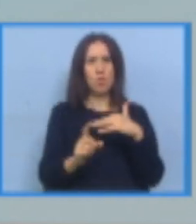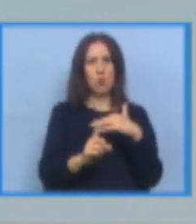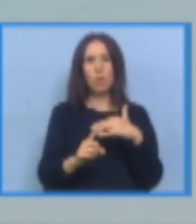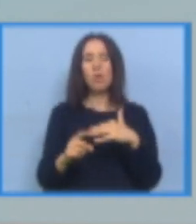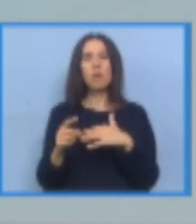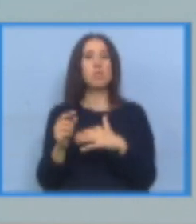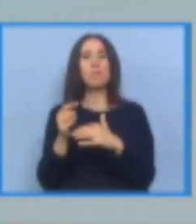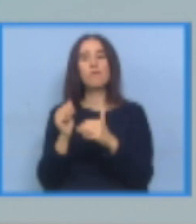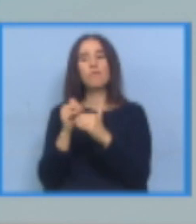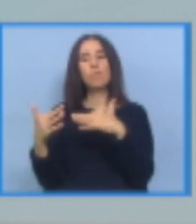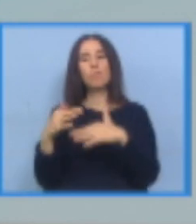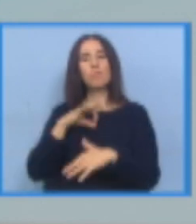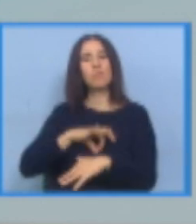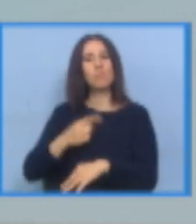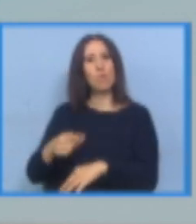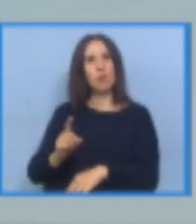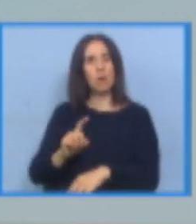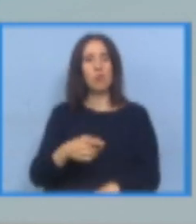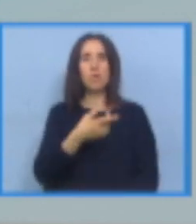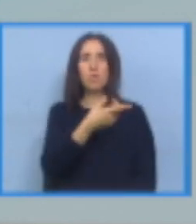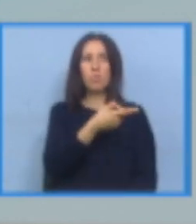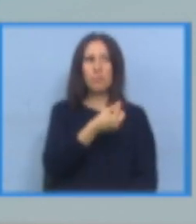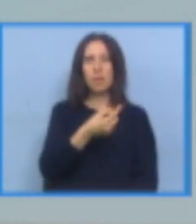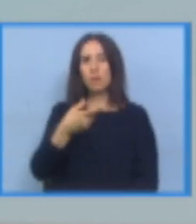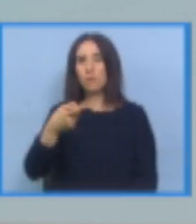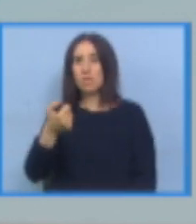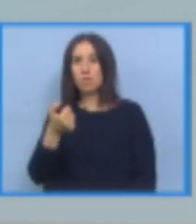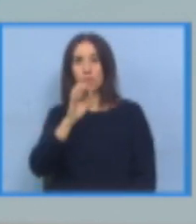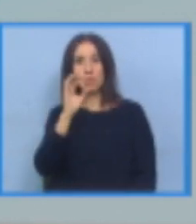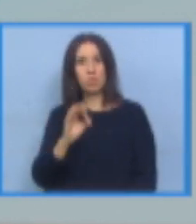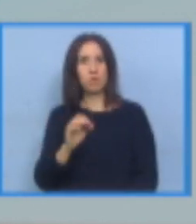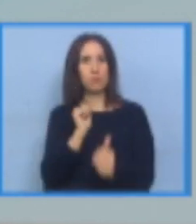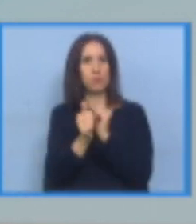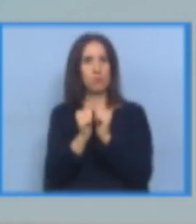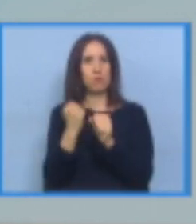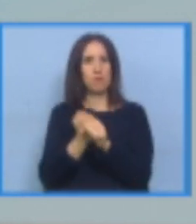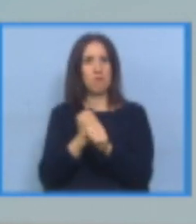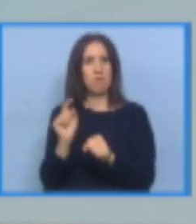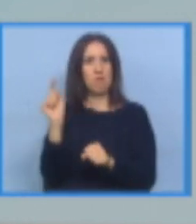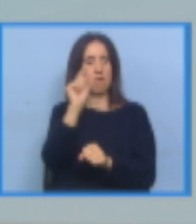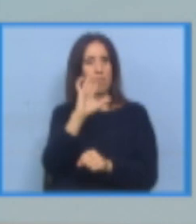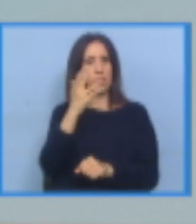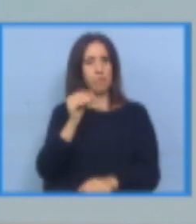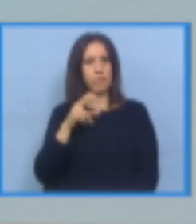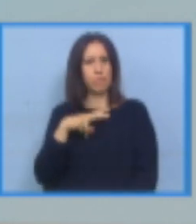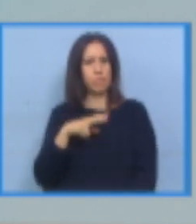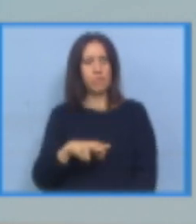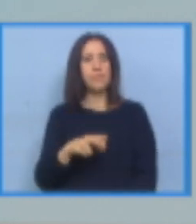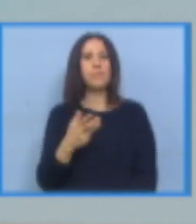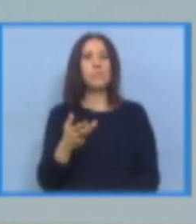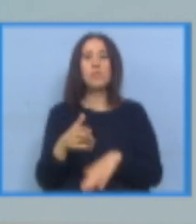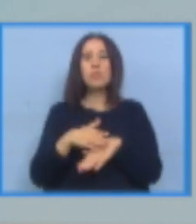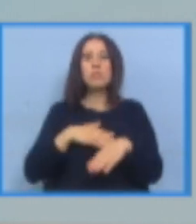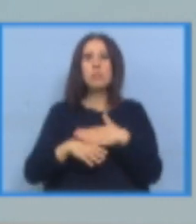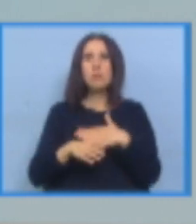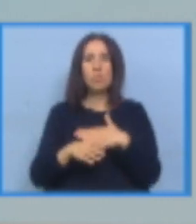futebol profissional. E 95% das atividades esportivas que acontecem em Portugal são realizadas